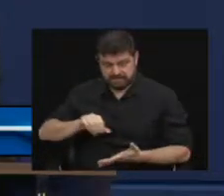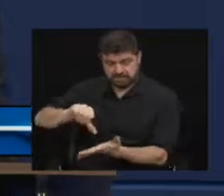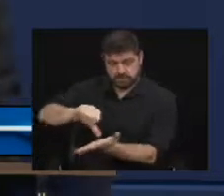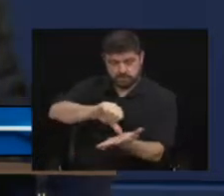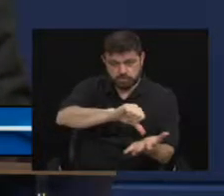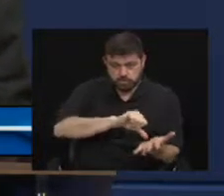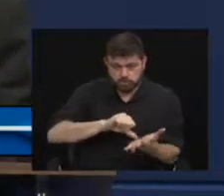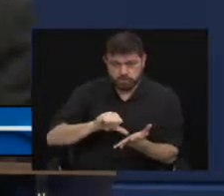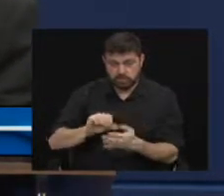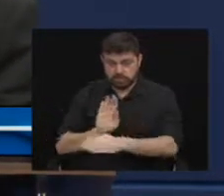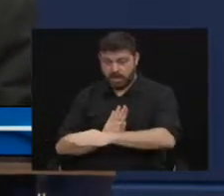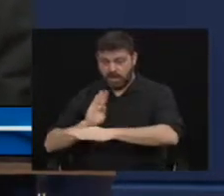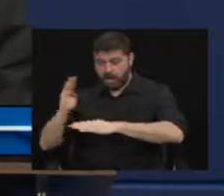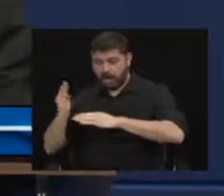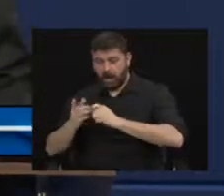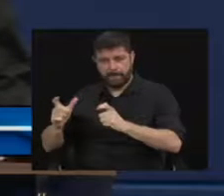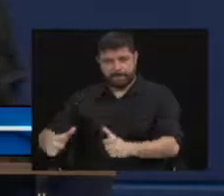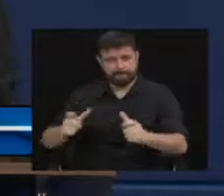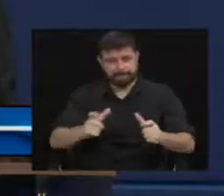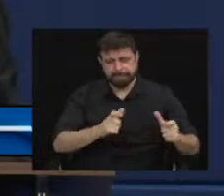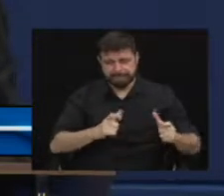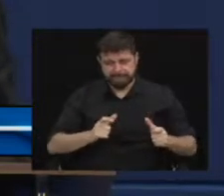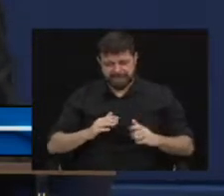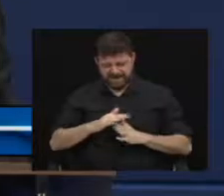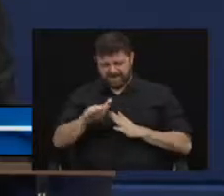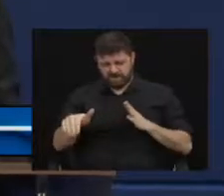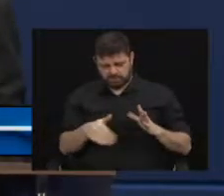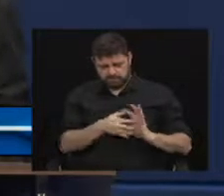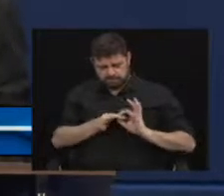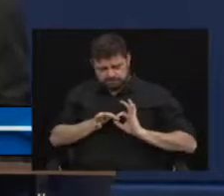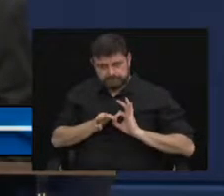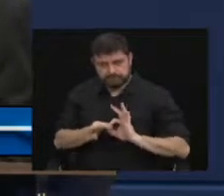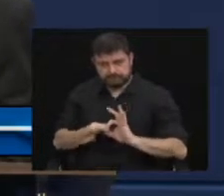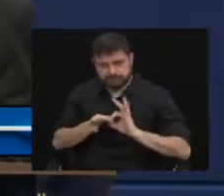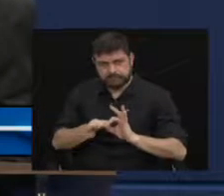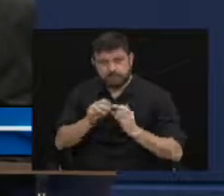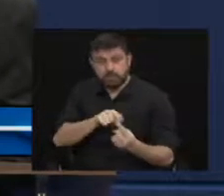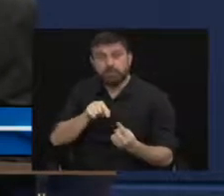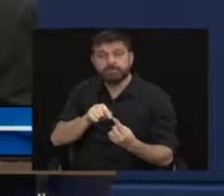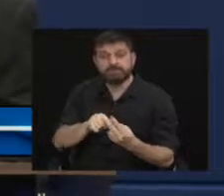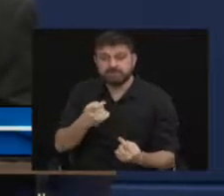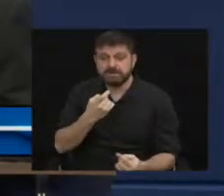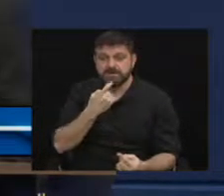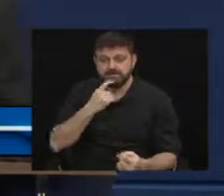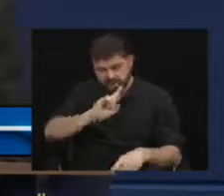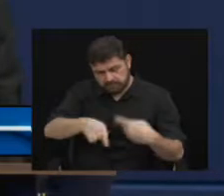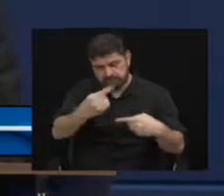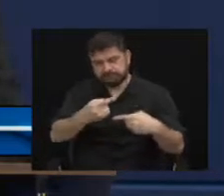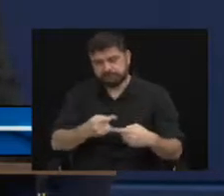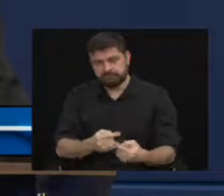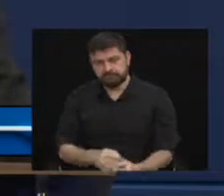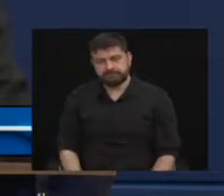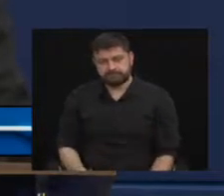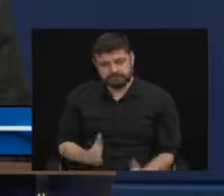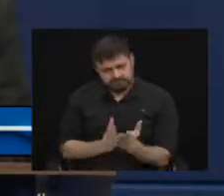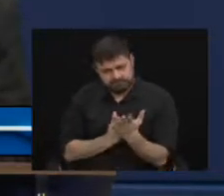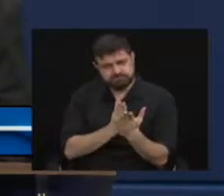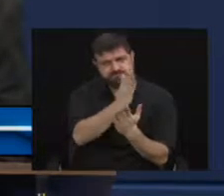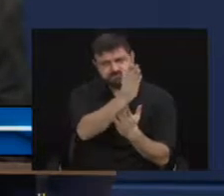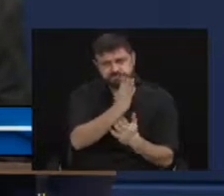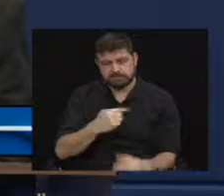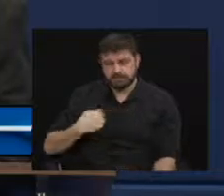acha. Isso aí isso é verídico. Se está trabalhando bem, se a cidade está indo bem,